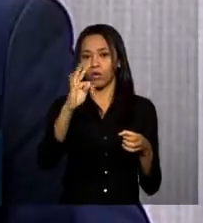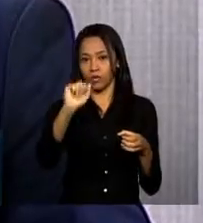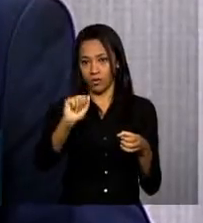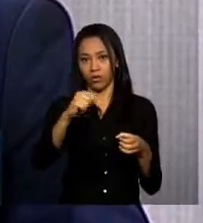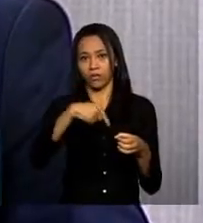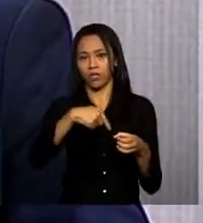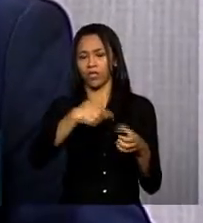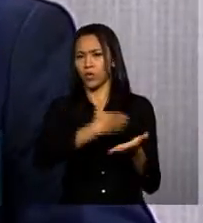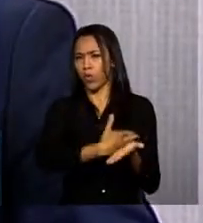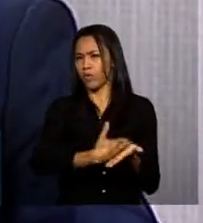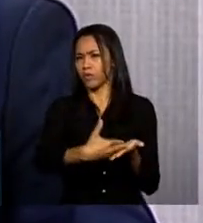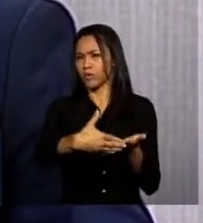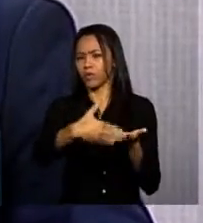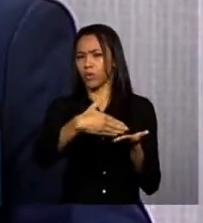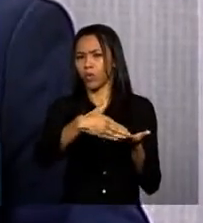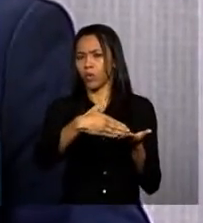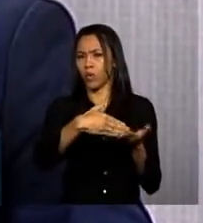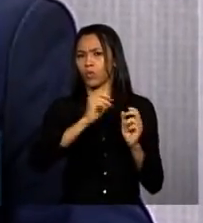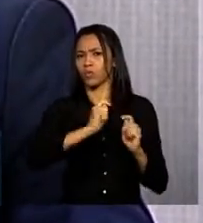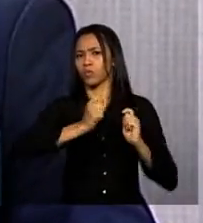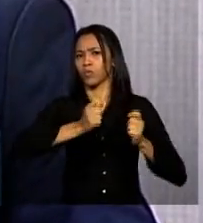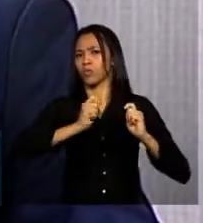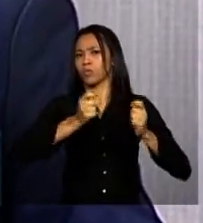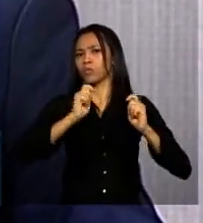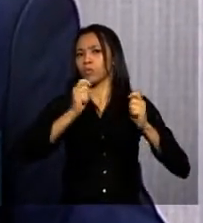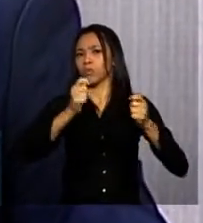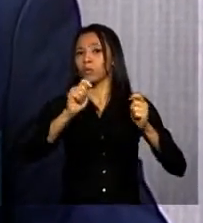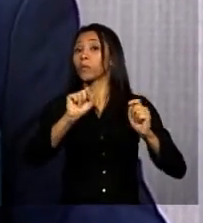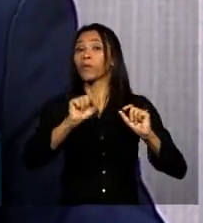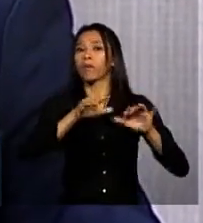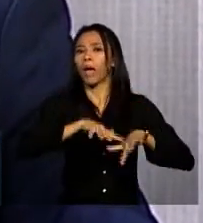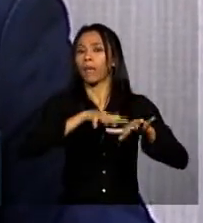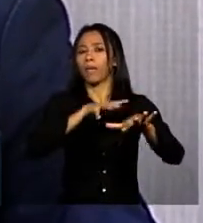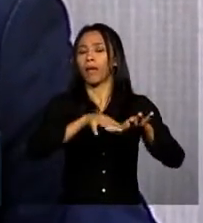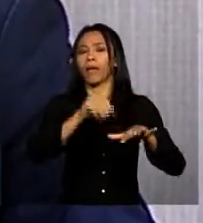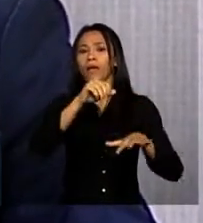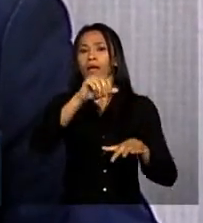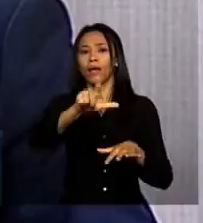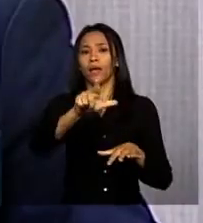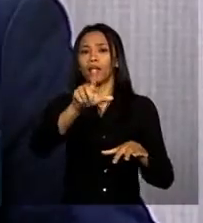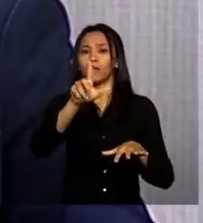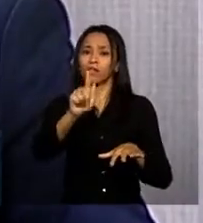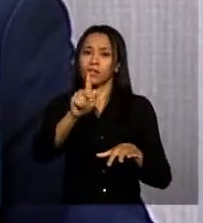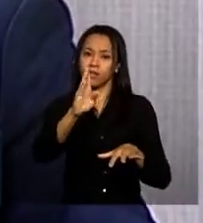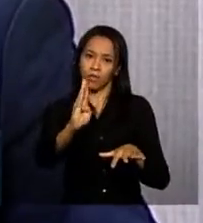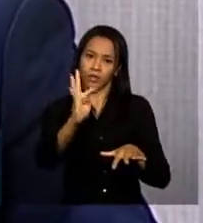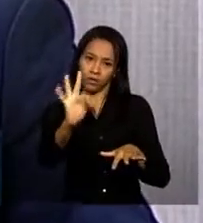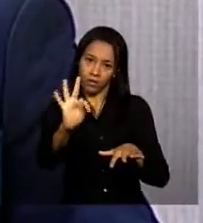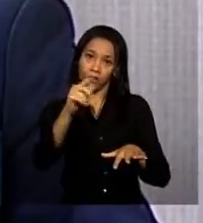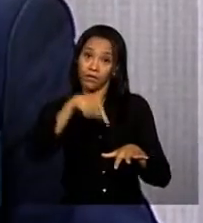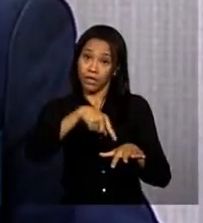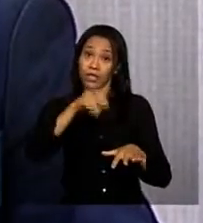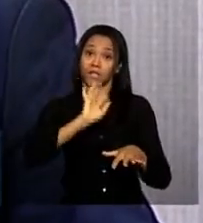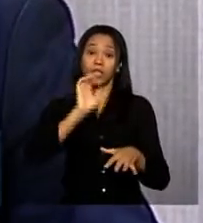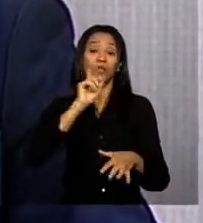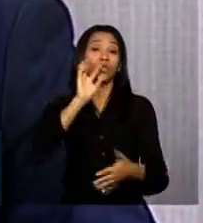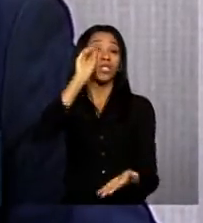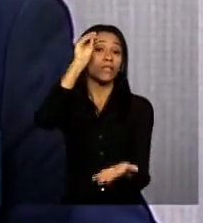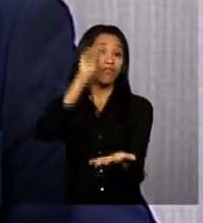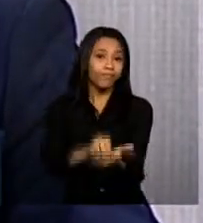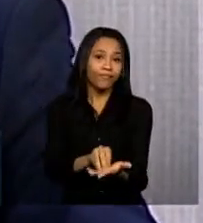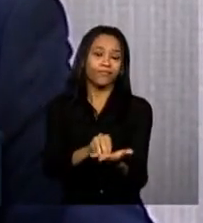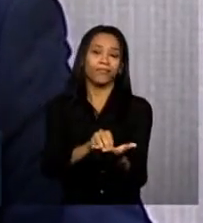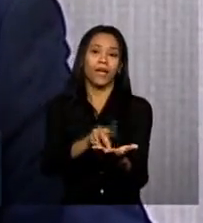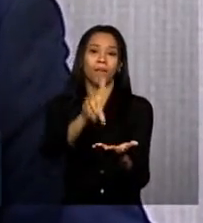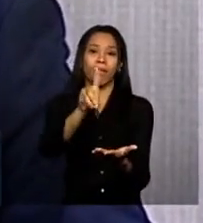de movimentação, de articulação do movimento LGBT, que conseguiu no Congresso Nacional marcar esta data, né, uma